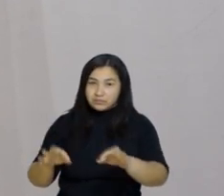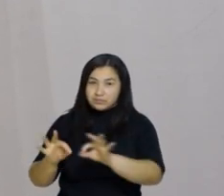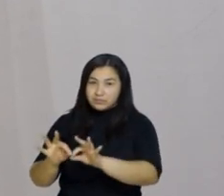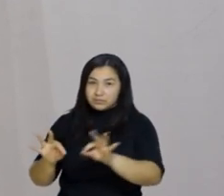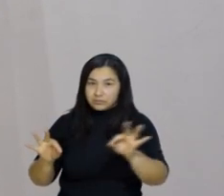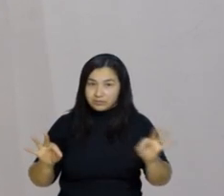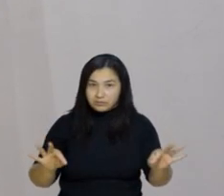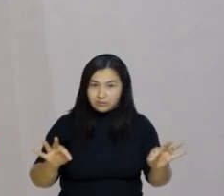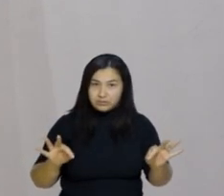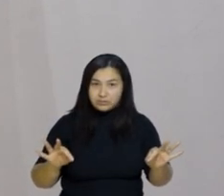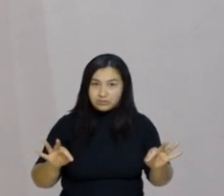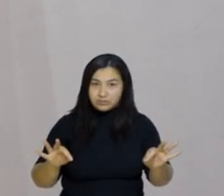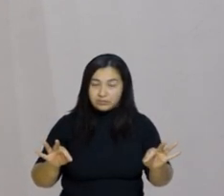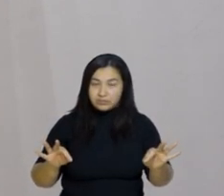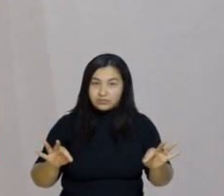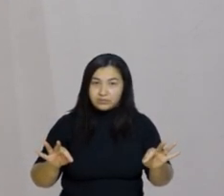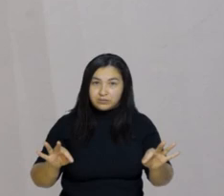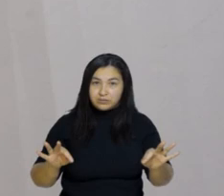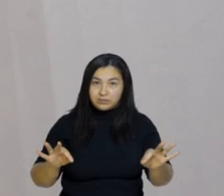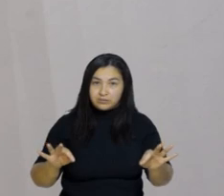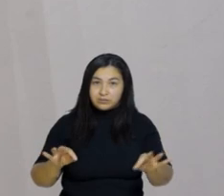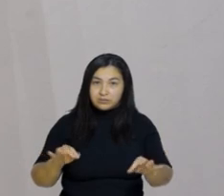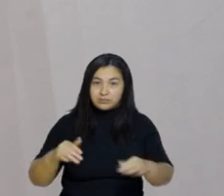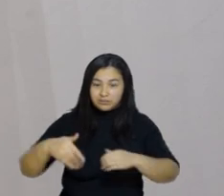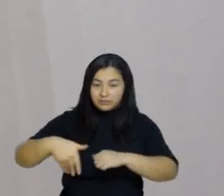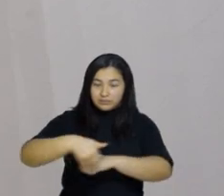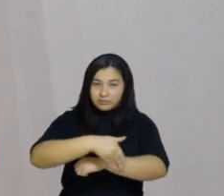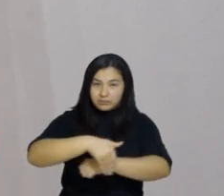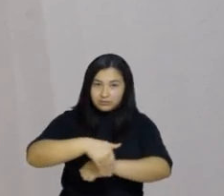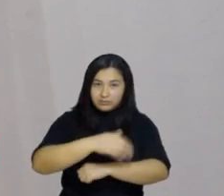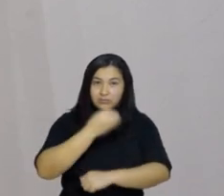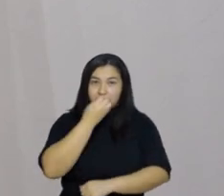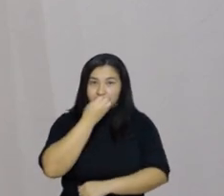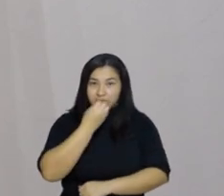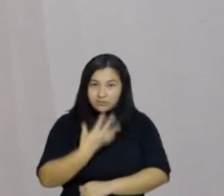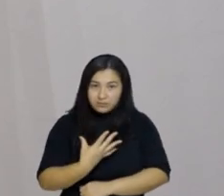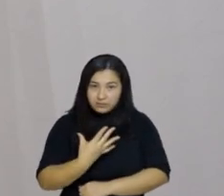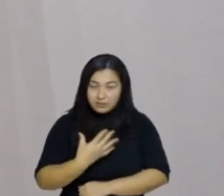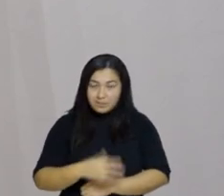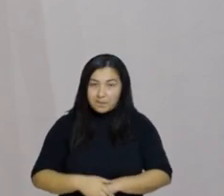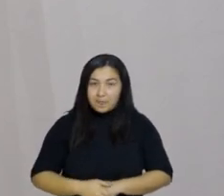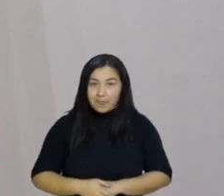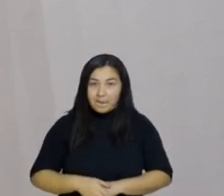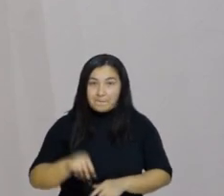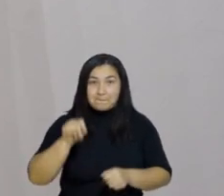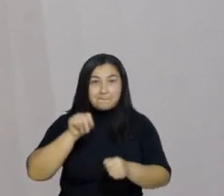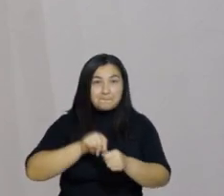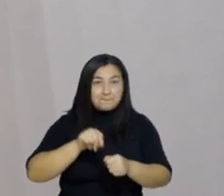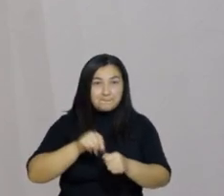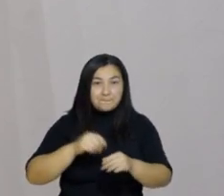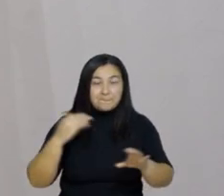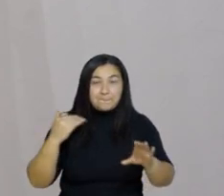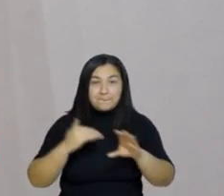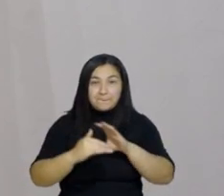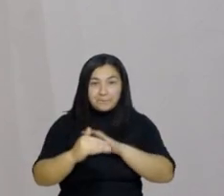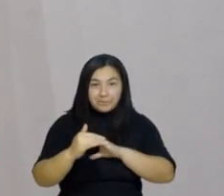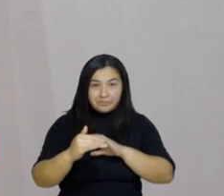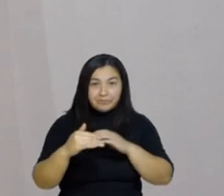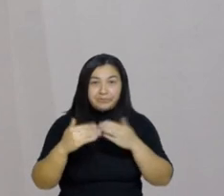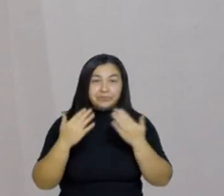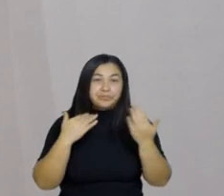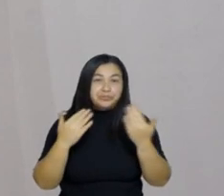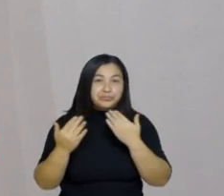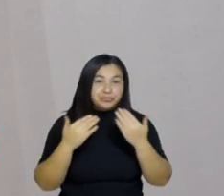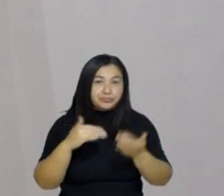Imbituba, no programa Estrada Boa. Nós fizemos um encaminhamento, portanto, e conversamos